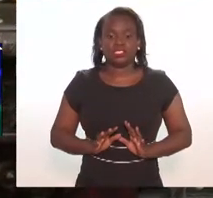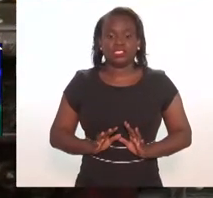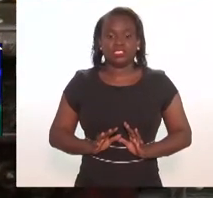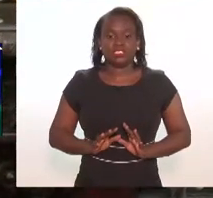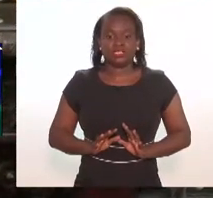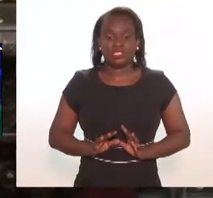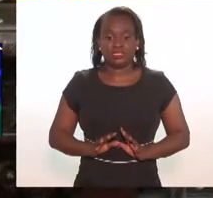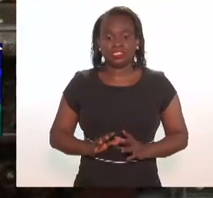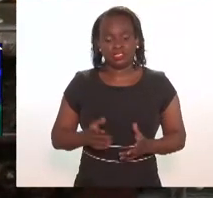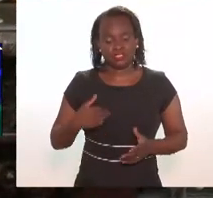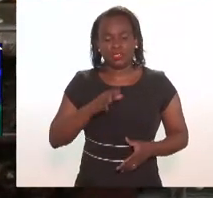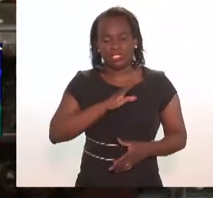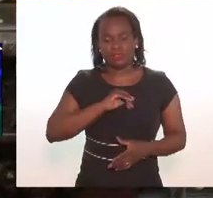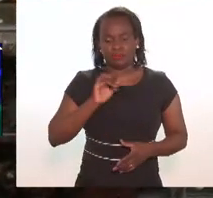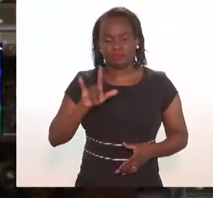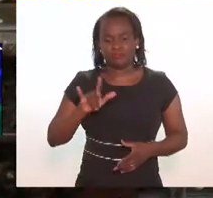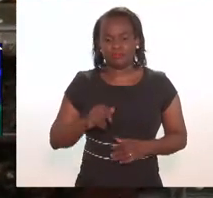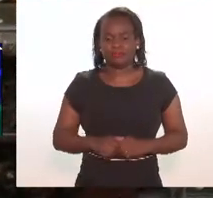Eu te amo.